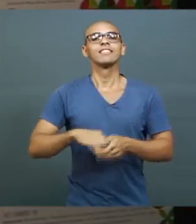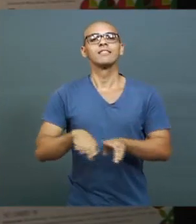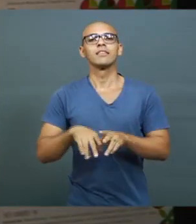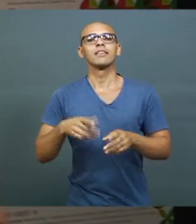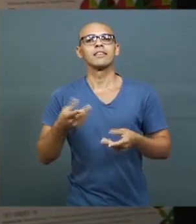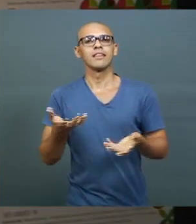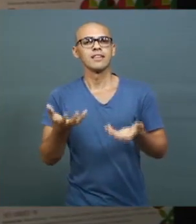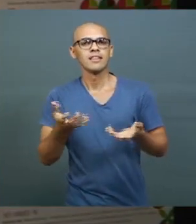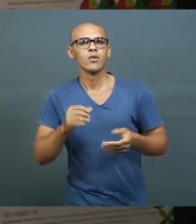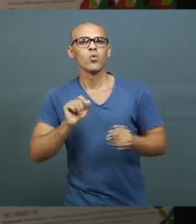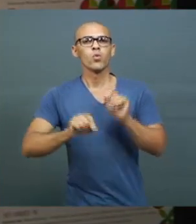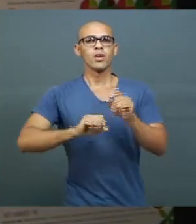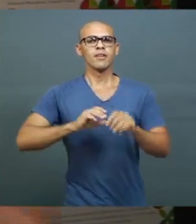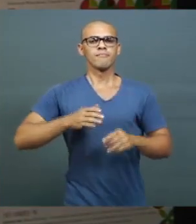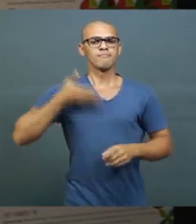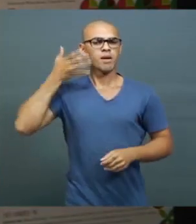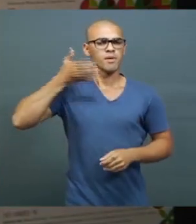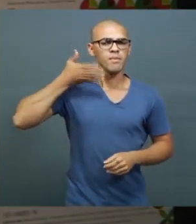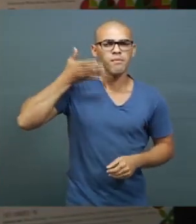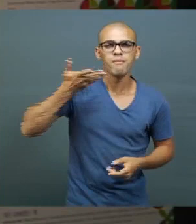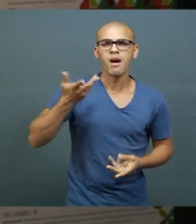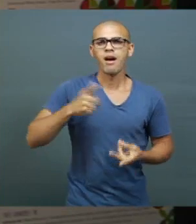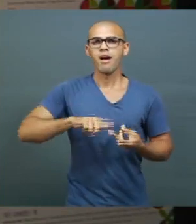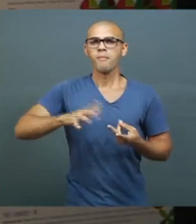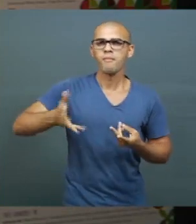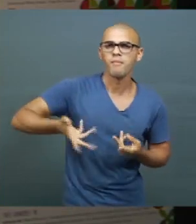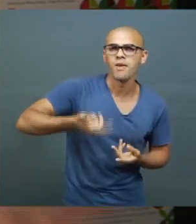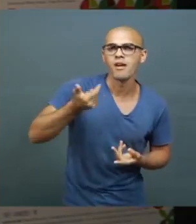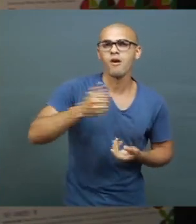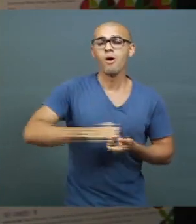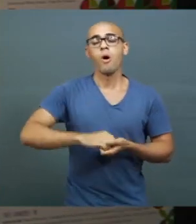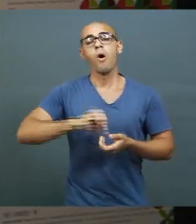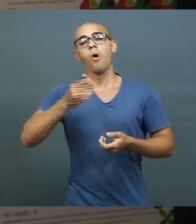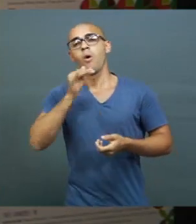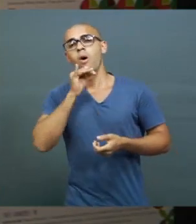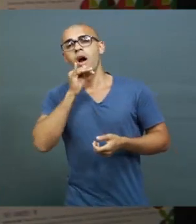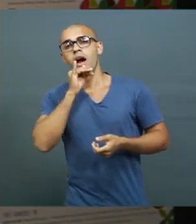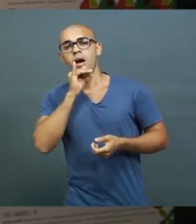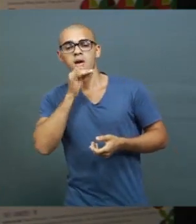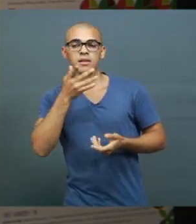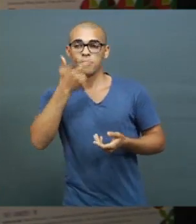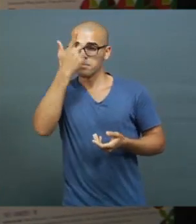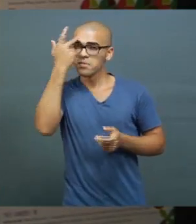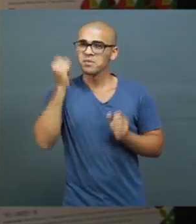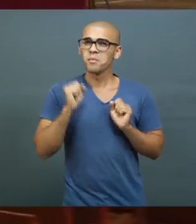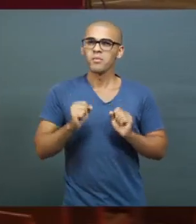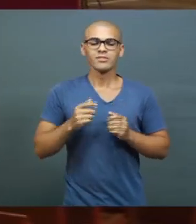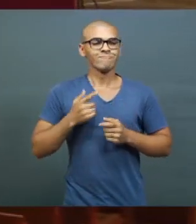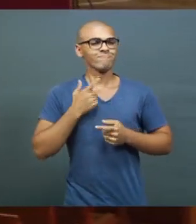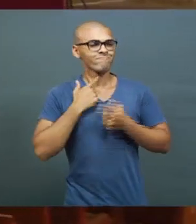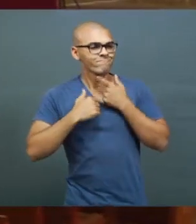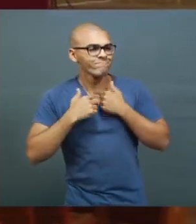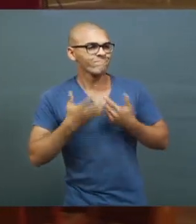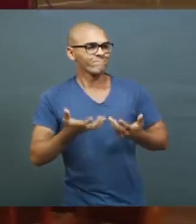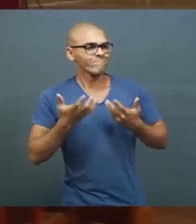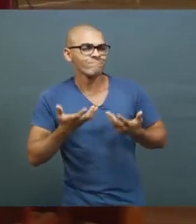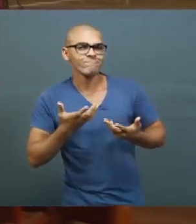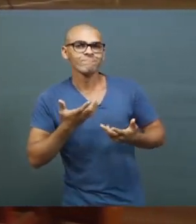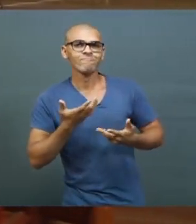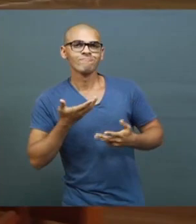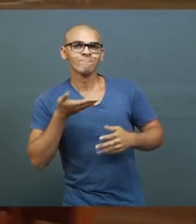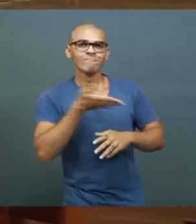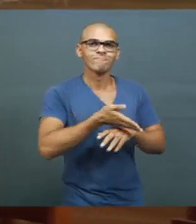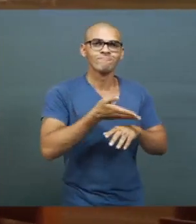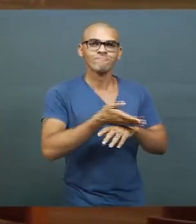isso no trabalho e nos procura, ou sempre gostou de teatro, mas nunca encontrou um lugar para fazer, também nos procura. Muitas peças do